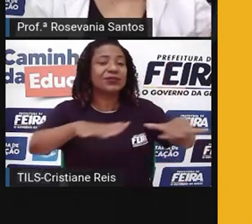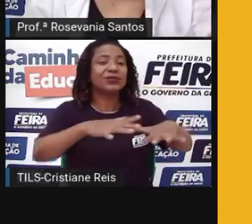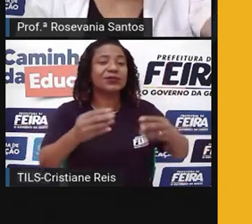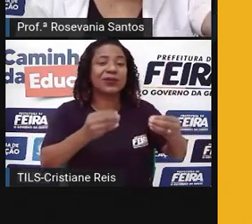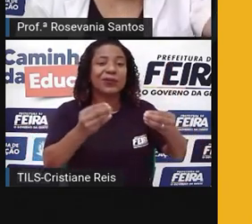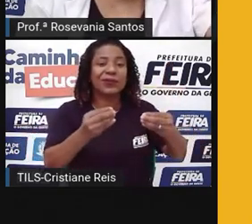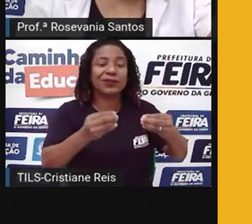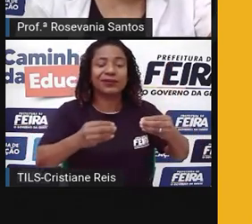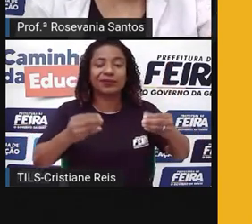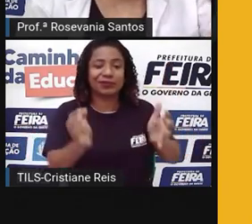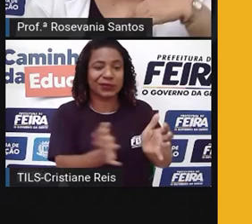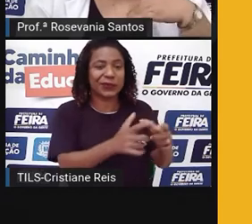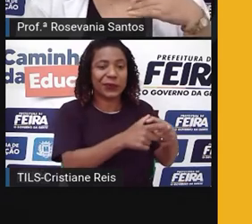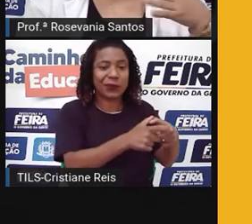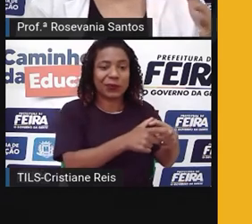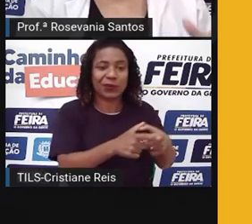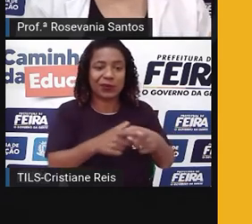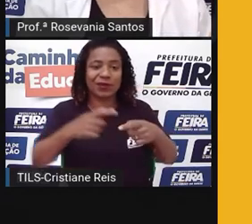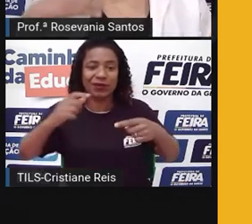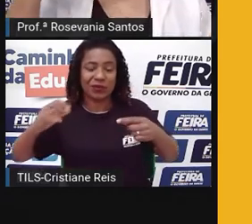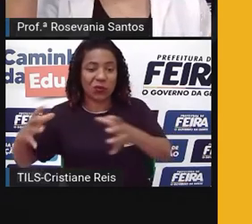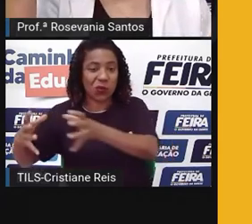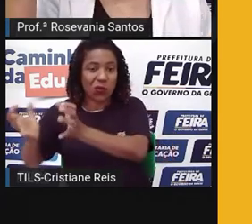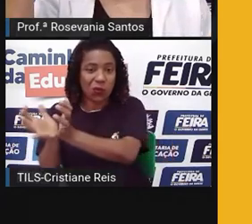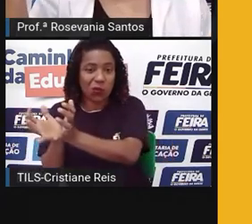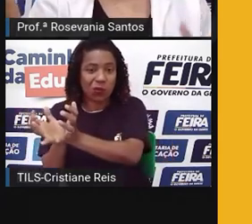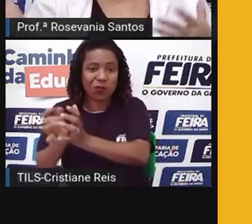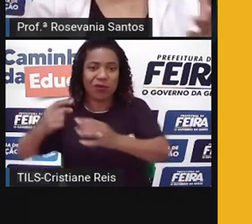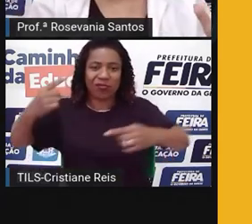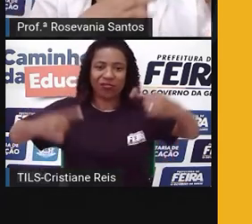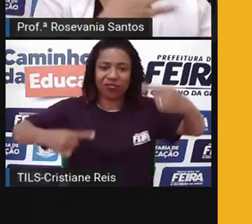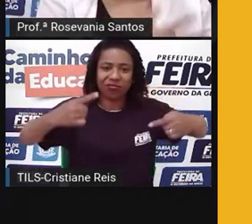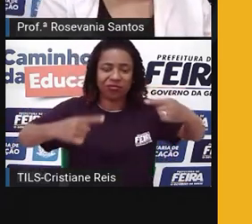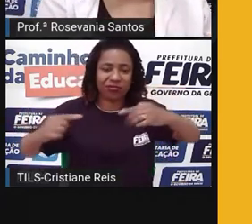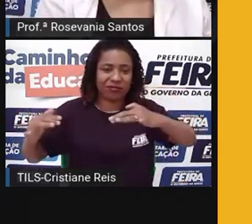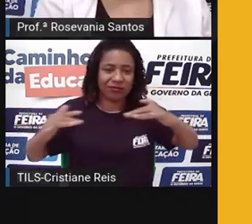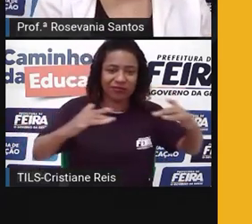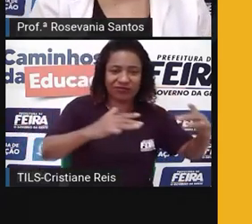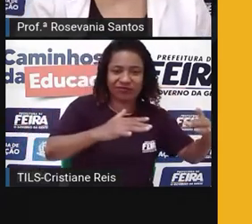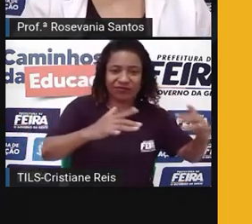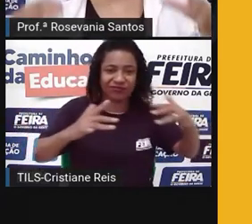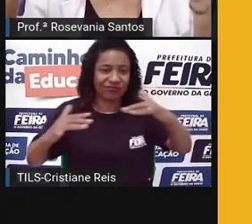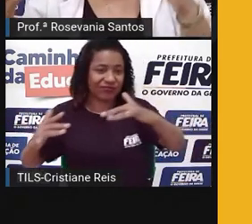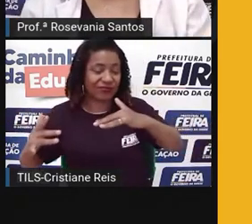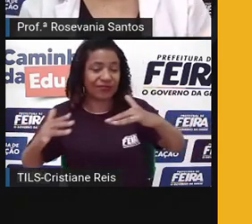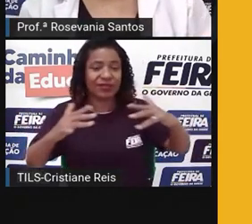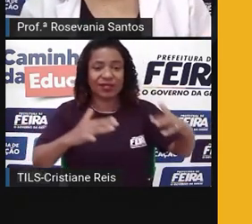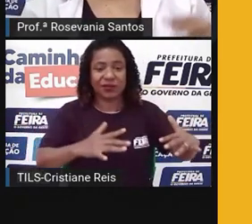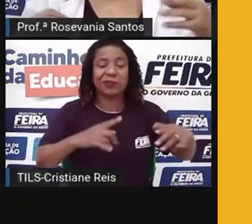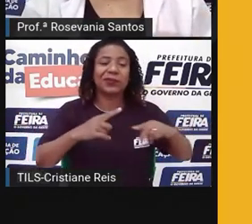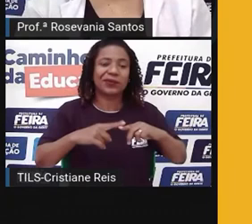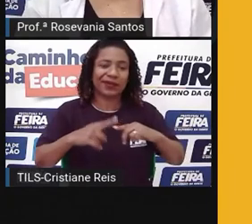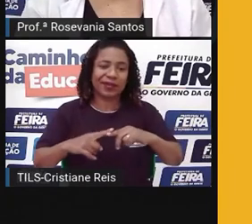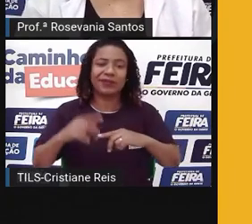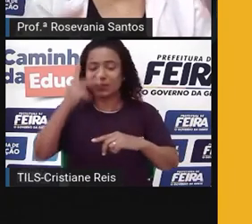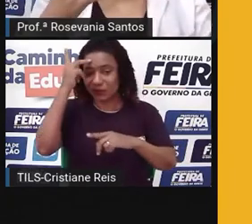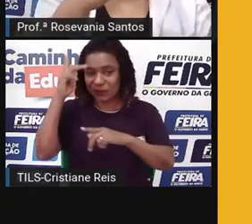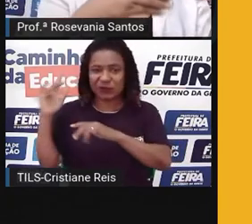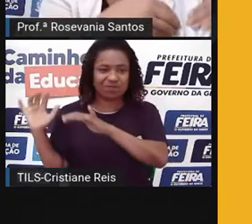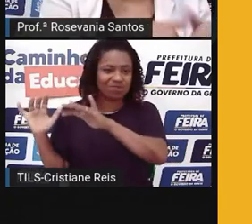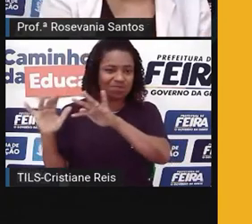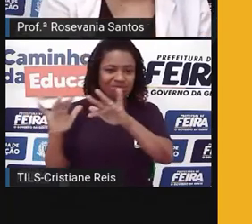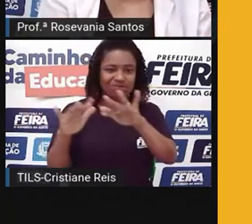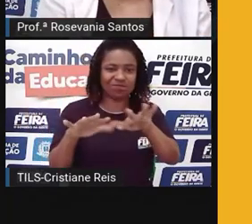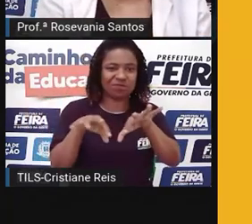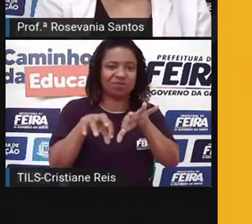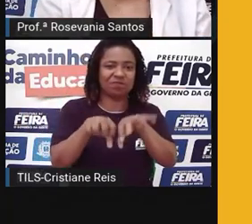conflito contra no caso, né, o povo que vem do exterior e gera também zona de conflito